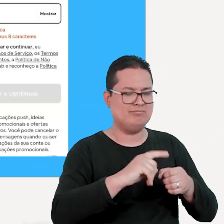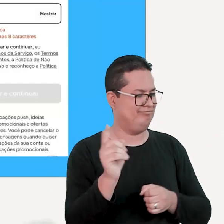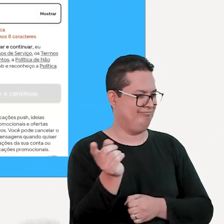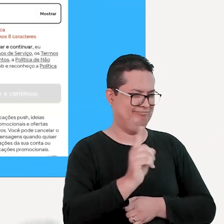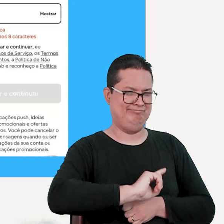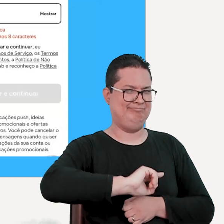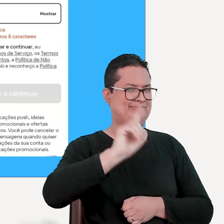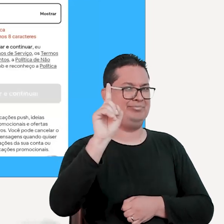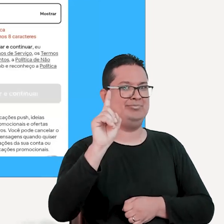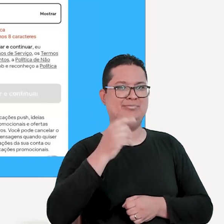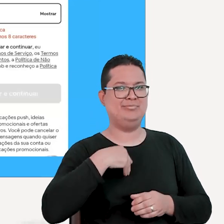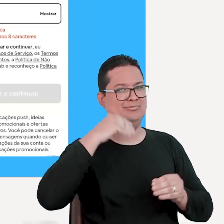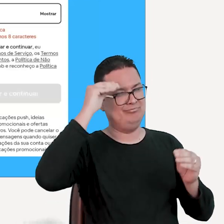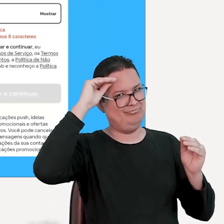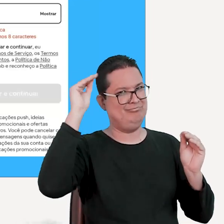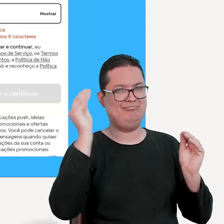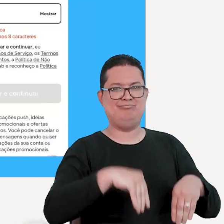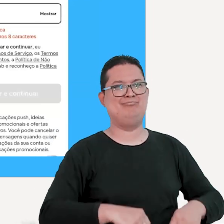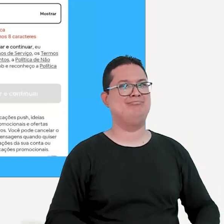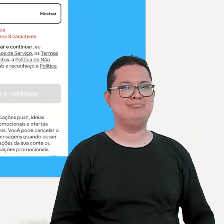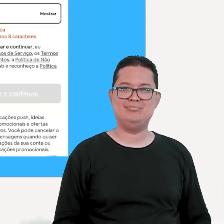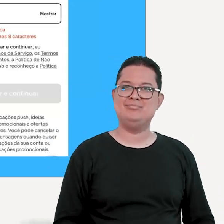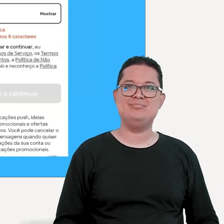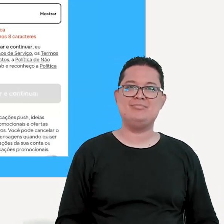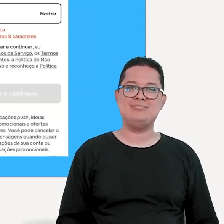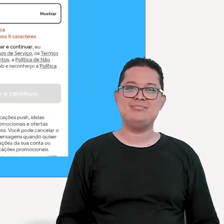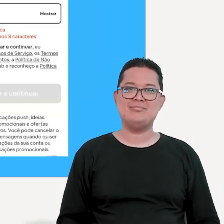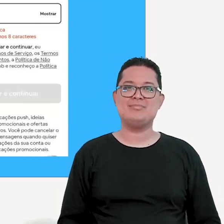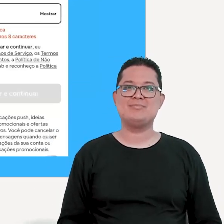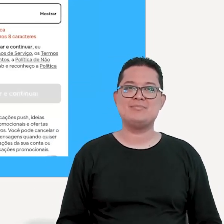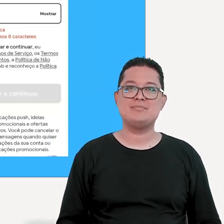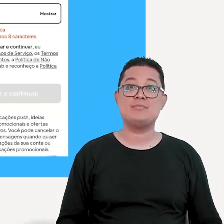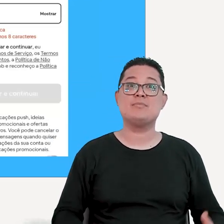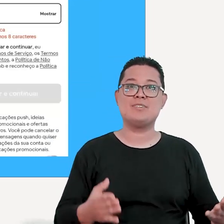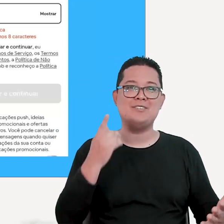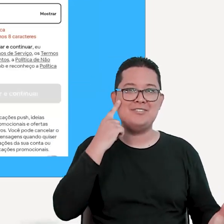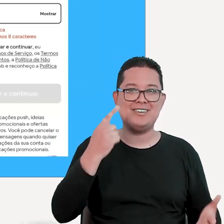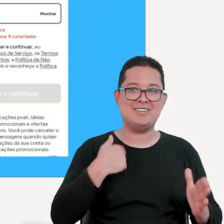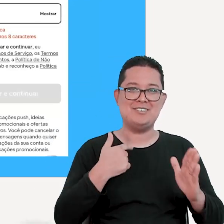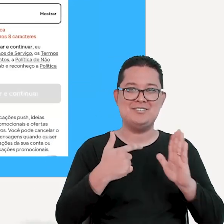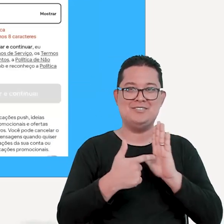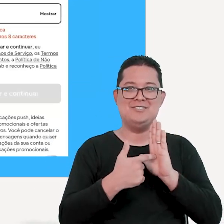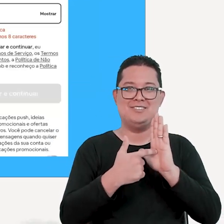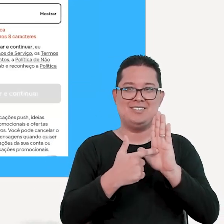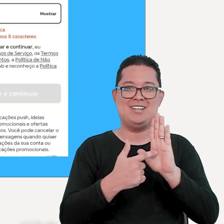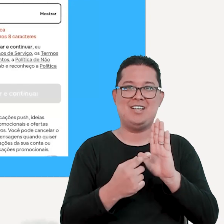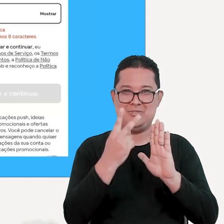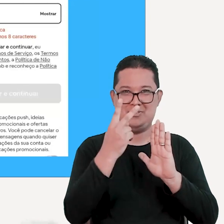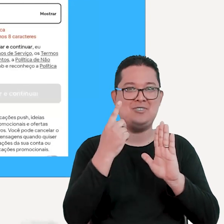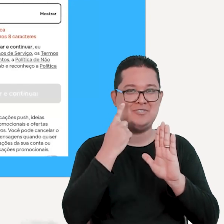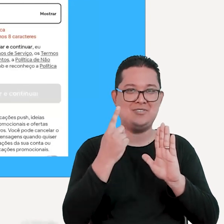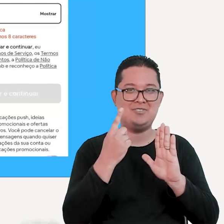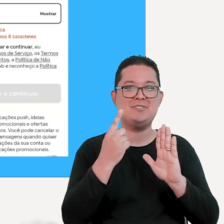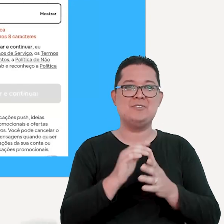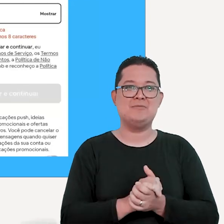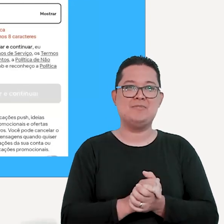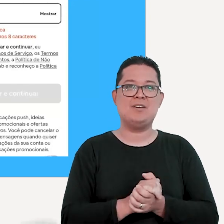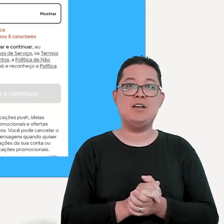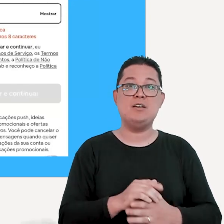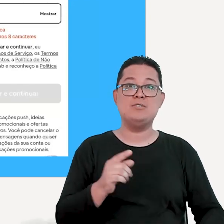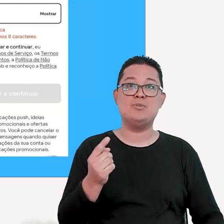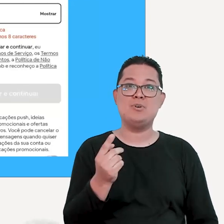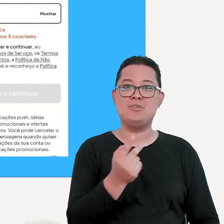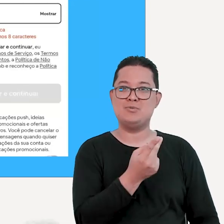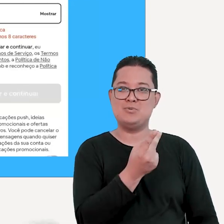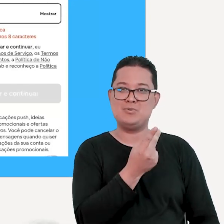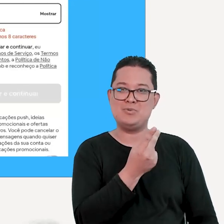E aqui eu trouxe 2 exemplos. O primeiro exemplo, que está na esquerda, é uma tela, se eu não me engano, é do Airbnb. Os 2